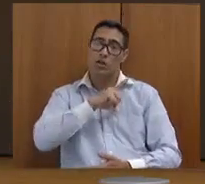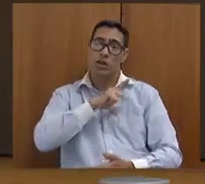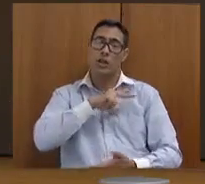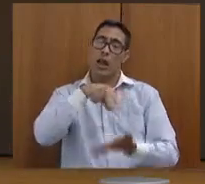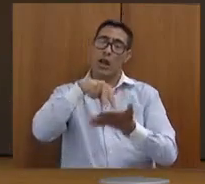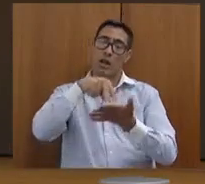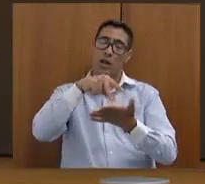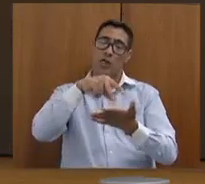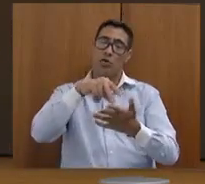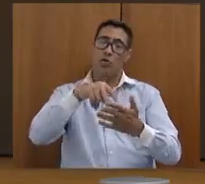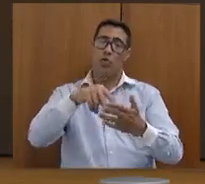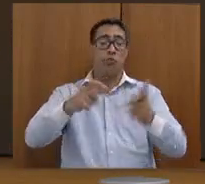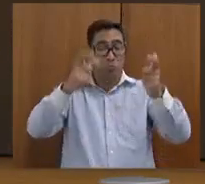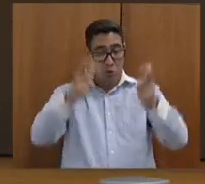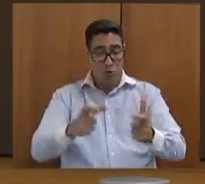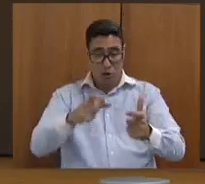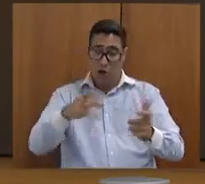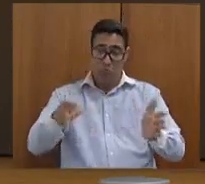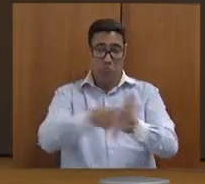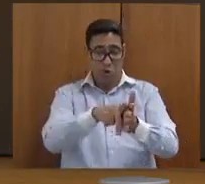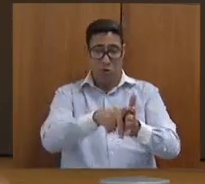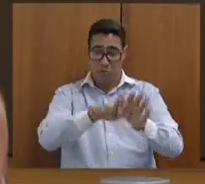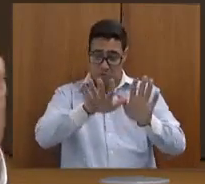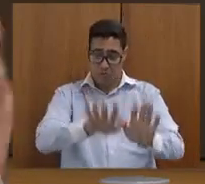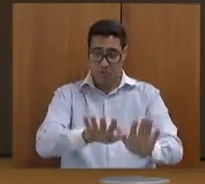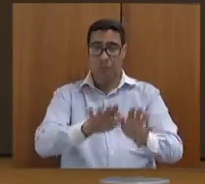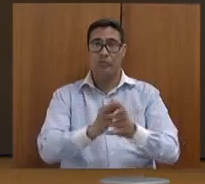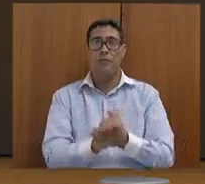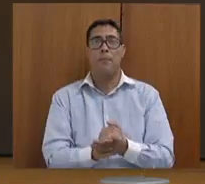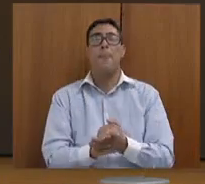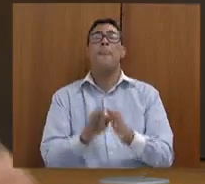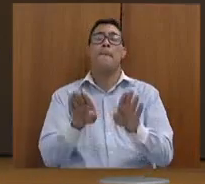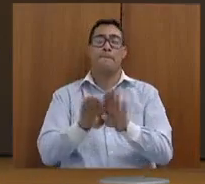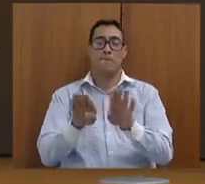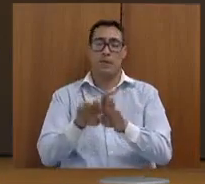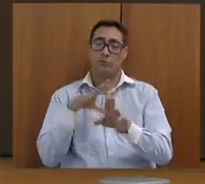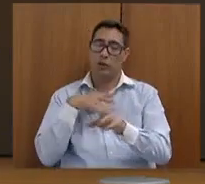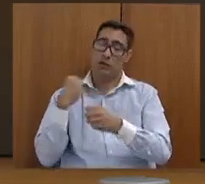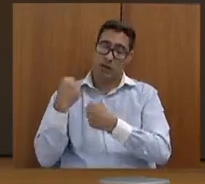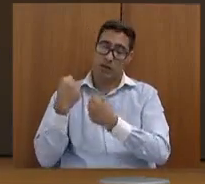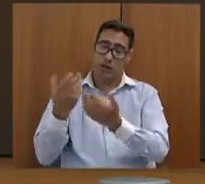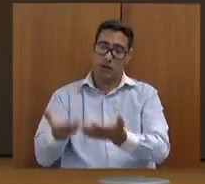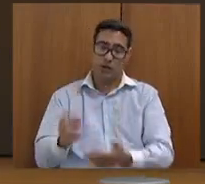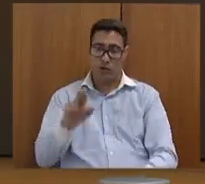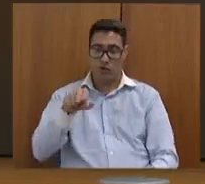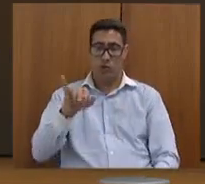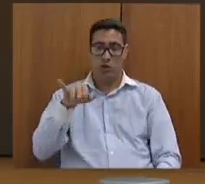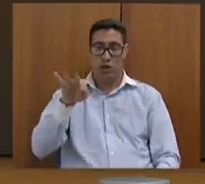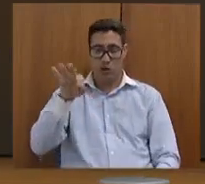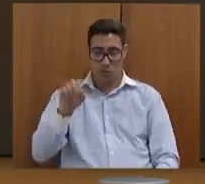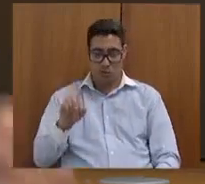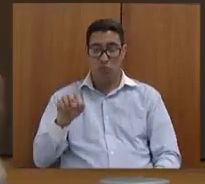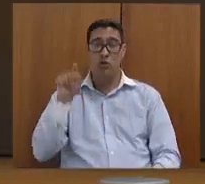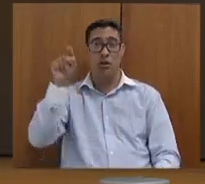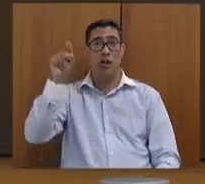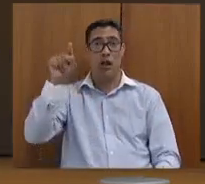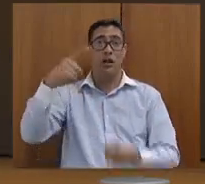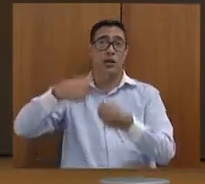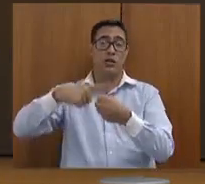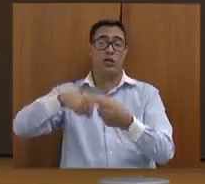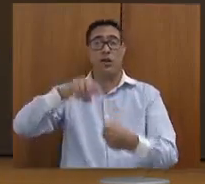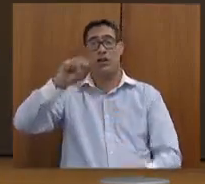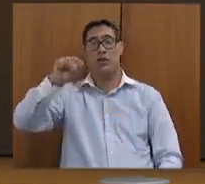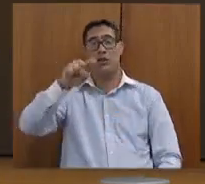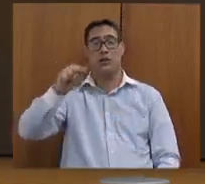assim como você também cedeu já a sede própria para unimontes lá na cidade de São Francisco isso é um